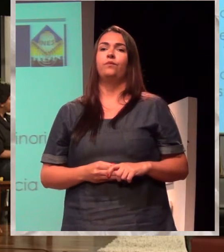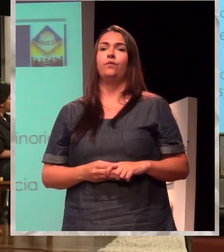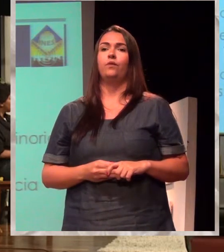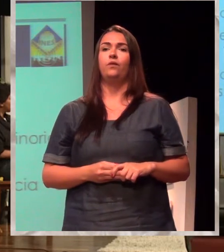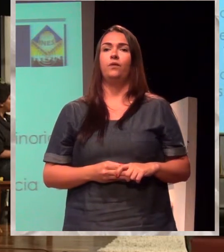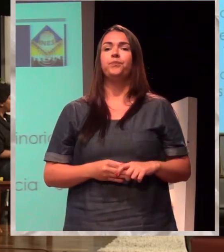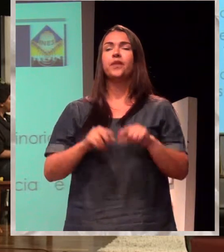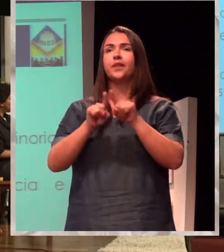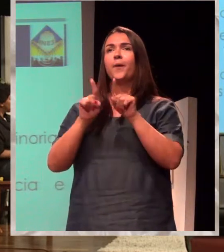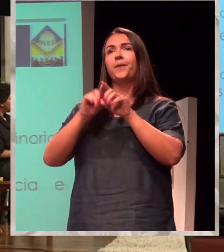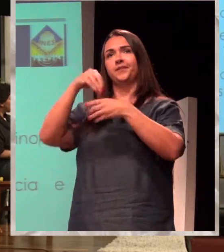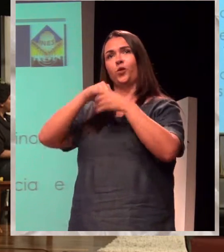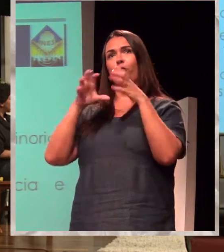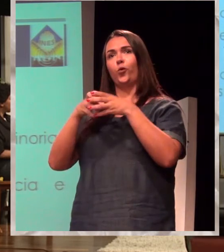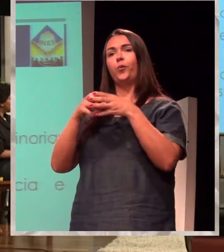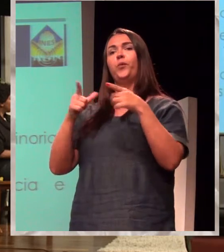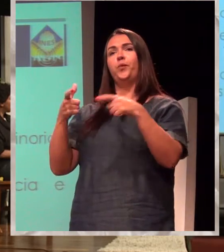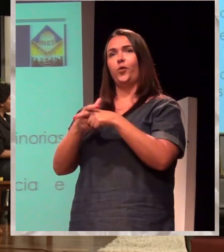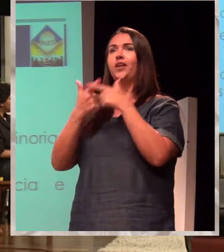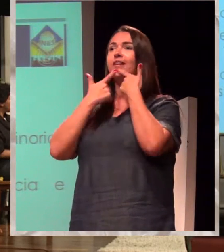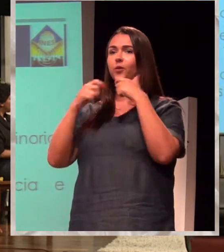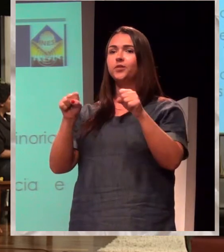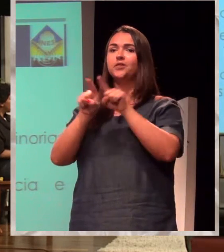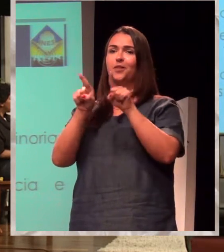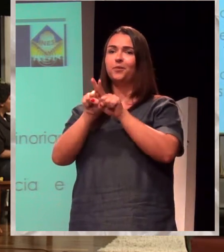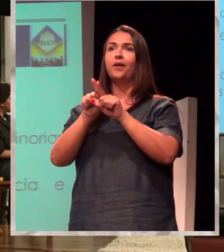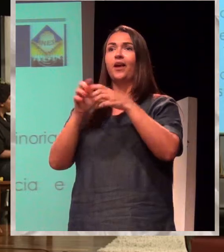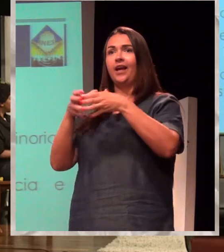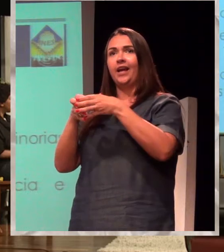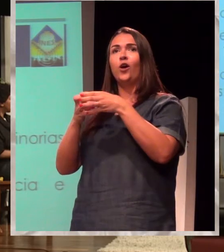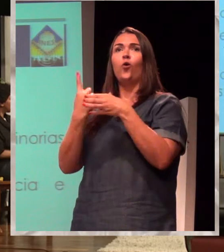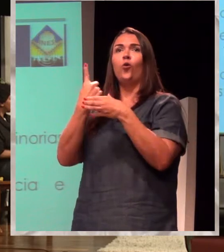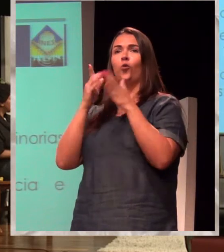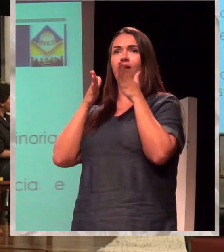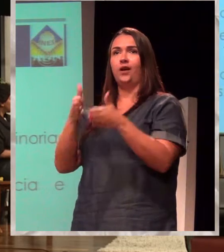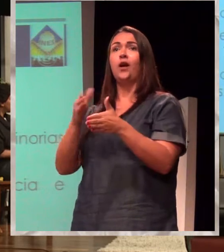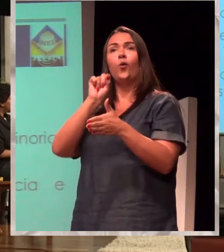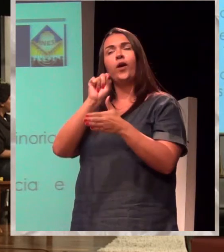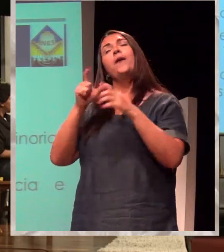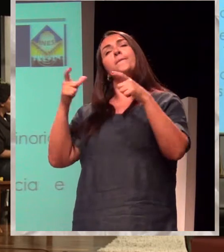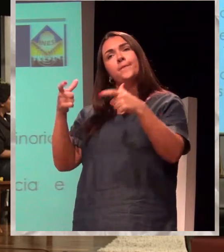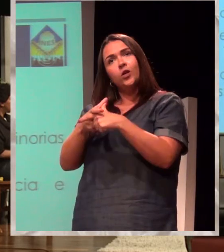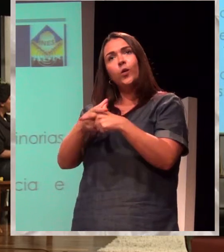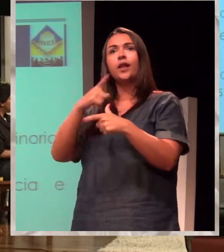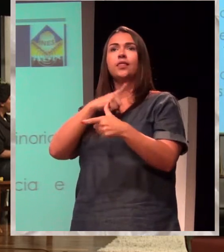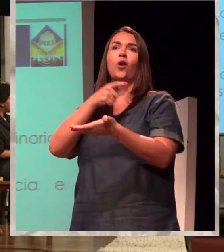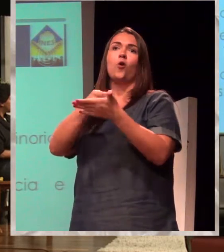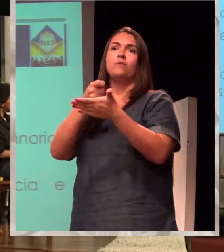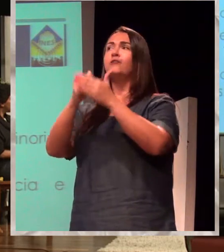minorias linguísticas, quando fala do bilinguismo unilateral, em que as minorias são obrigadas a aprender a